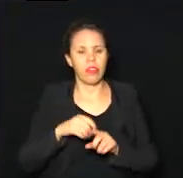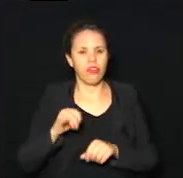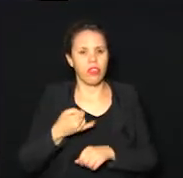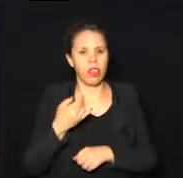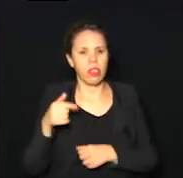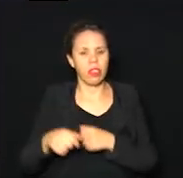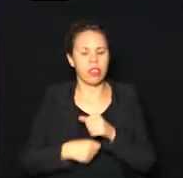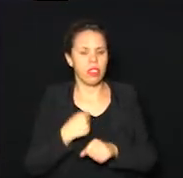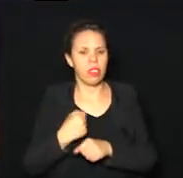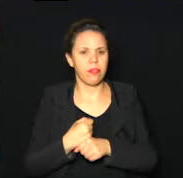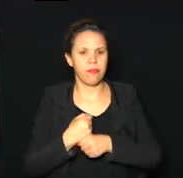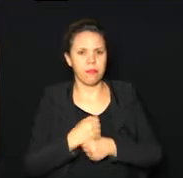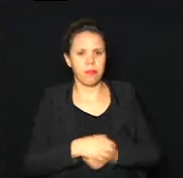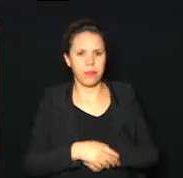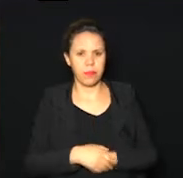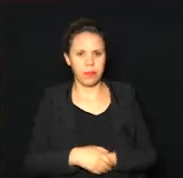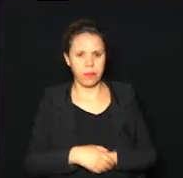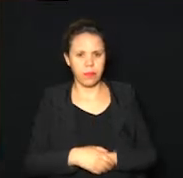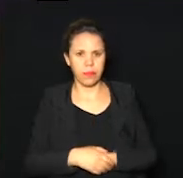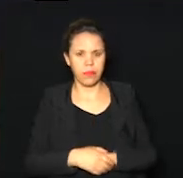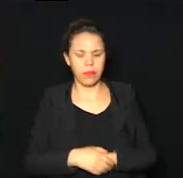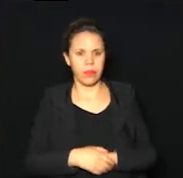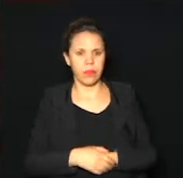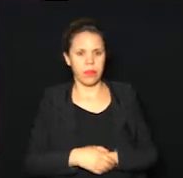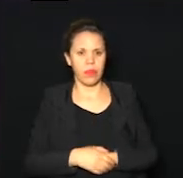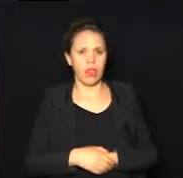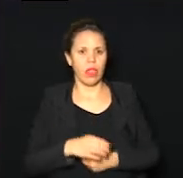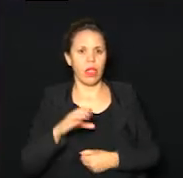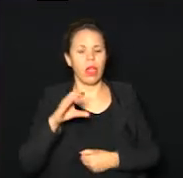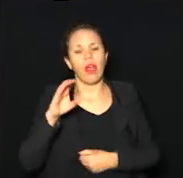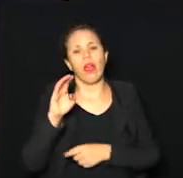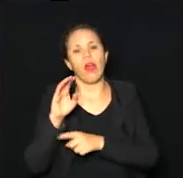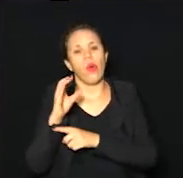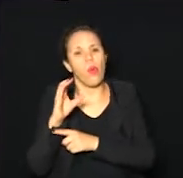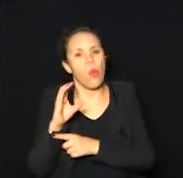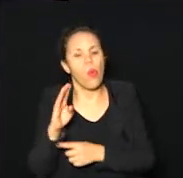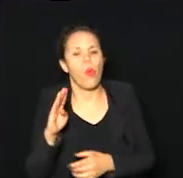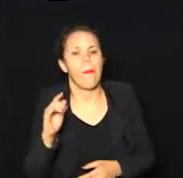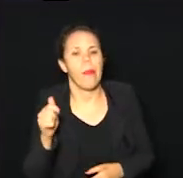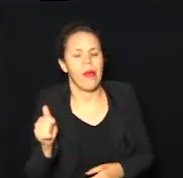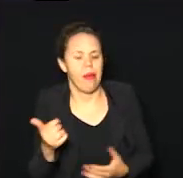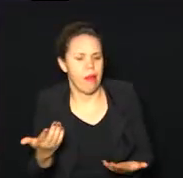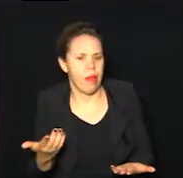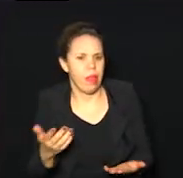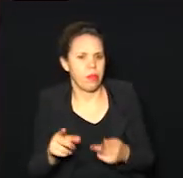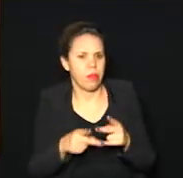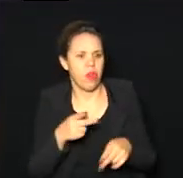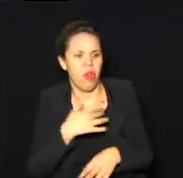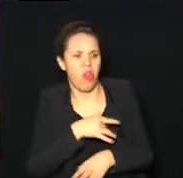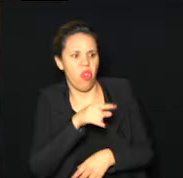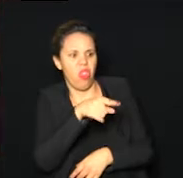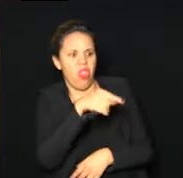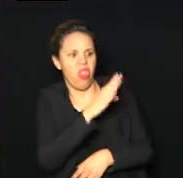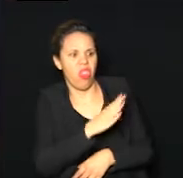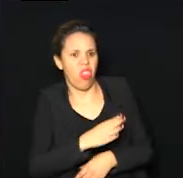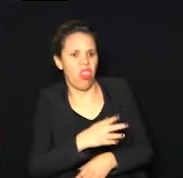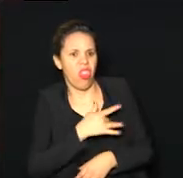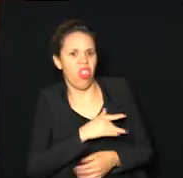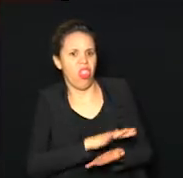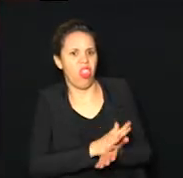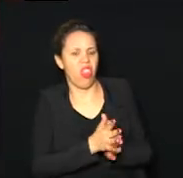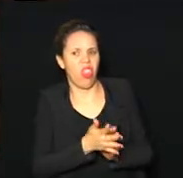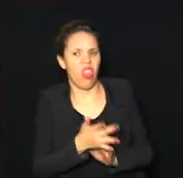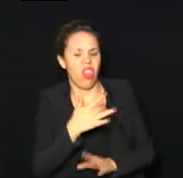ano, e aí em Cuba, quando você chegava, eu sou brasileiro, as pessoas, coitado, nós somos tratados fora do país